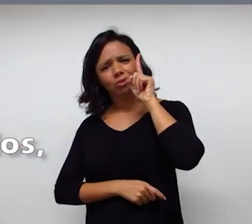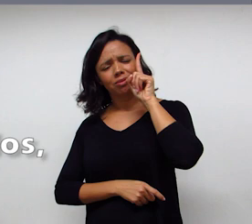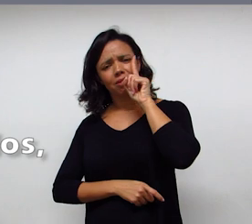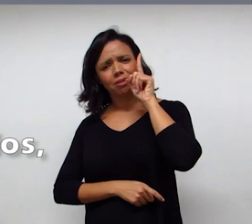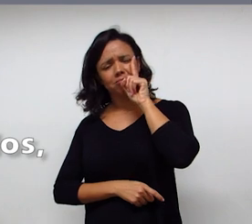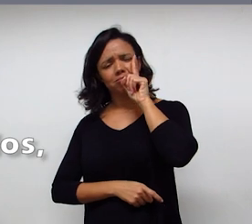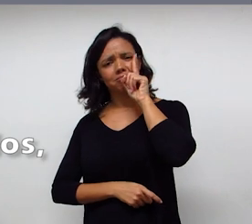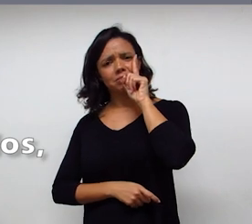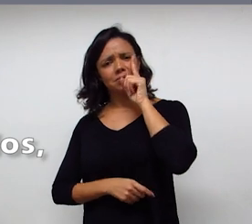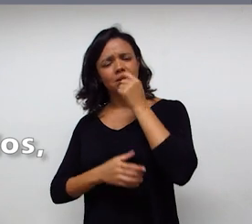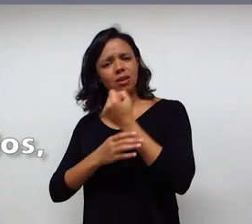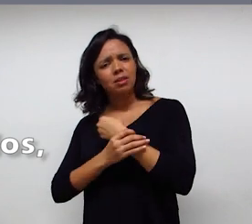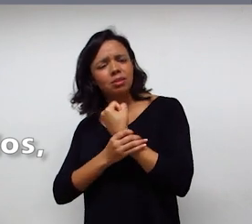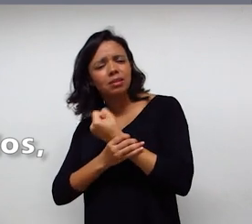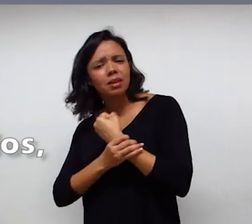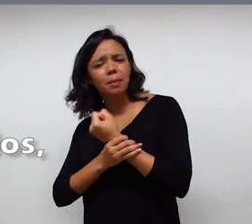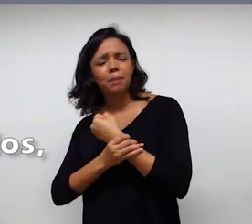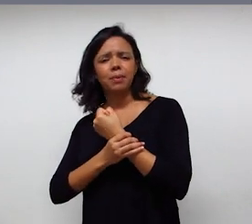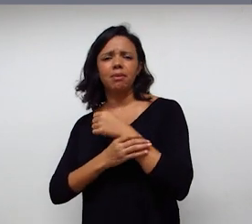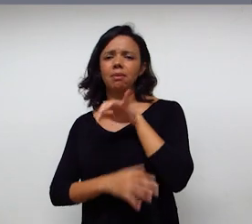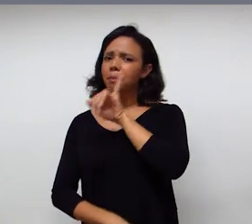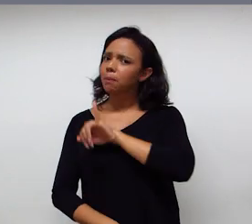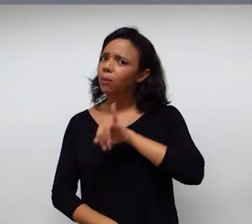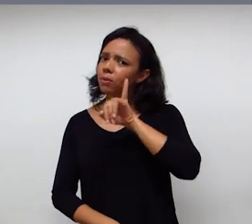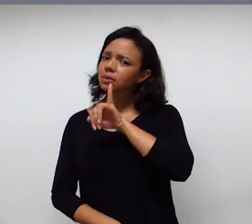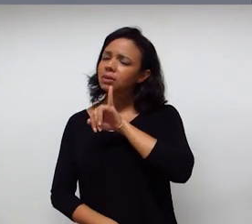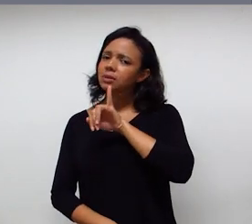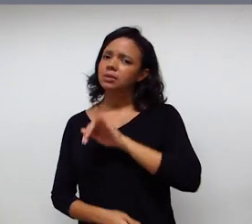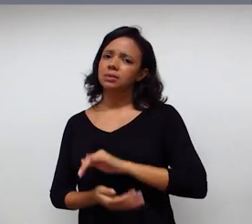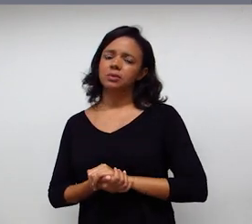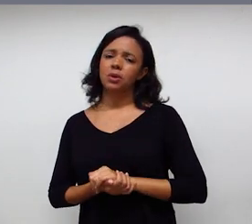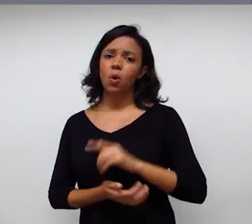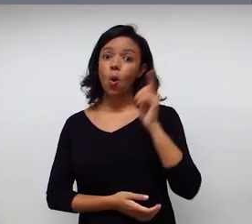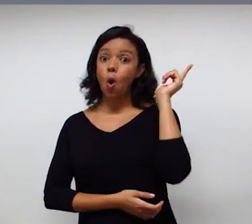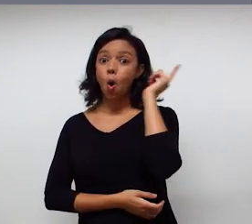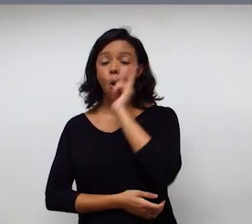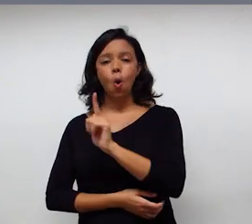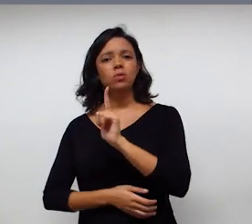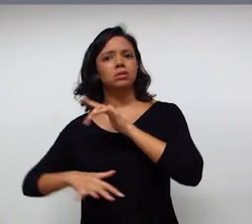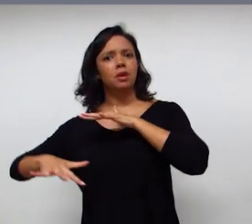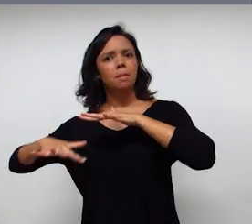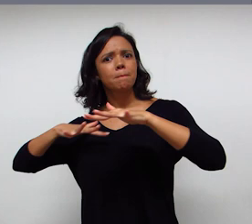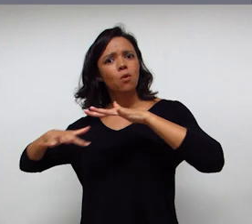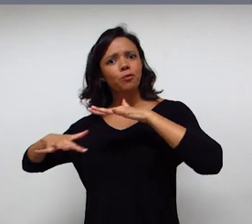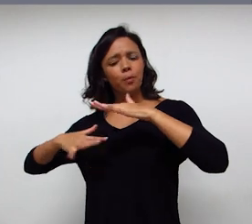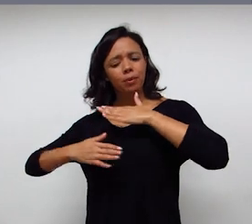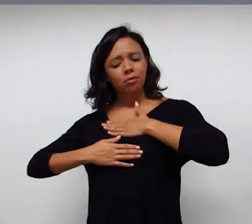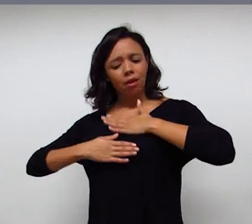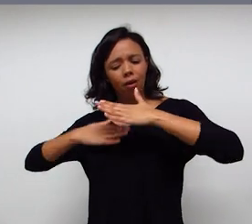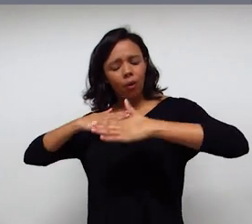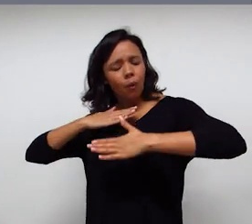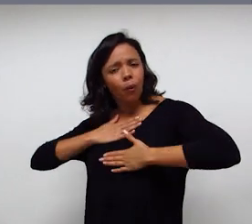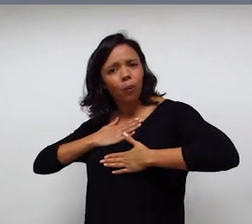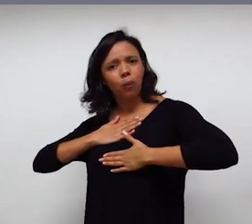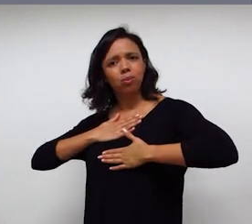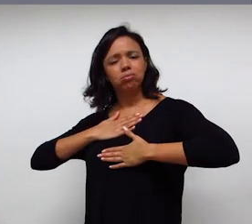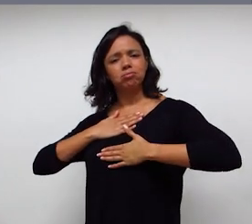no dia a dia da criança na terapia é importante. E conseguir